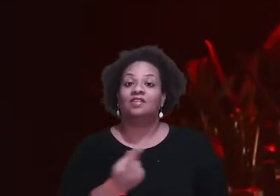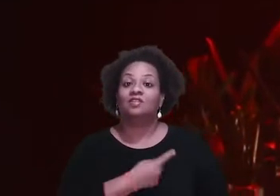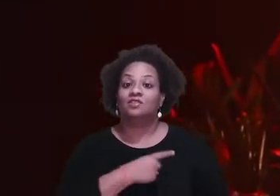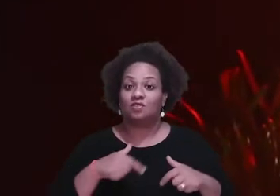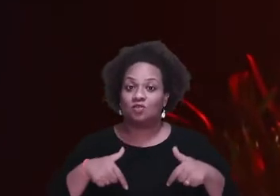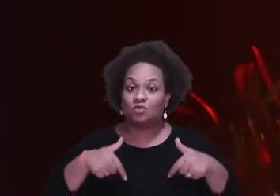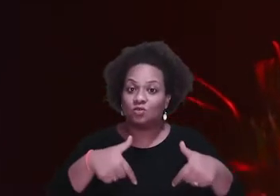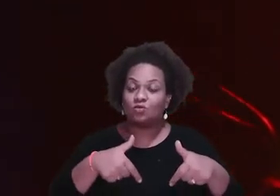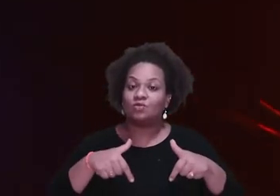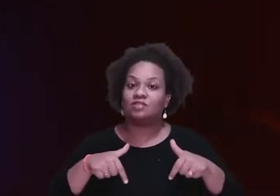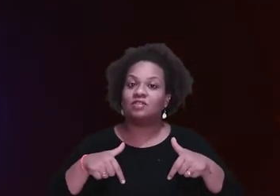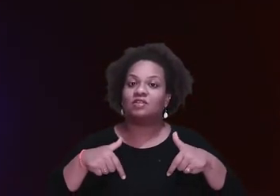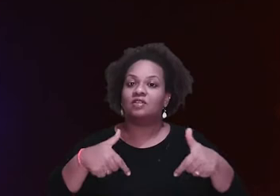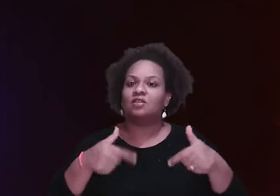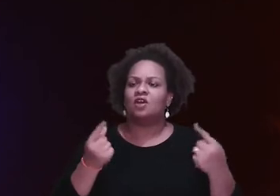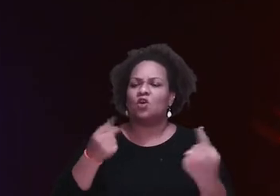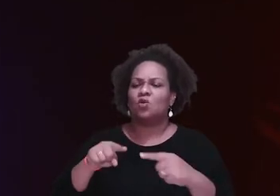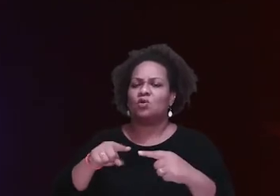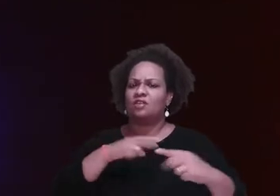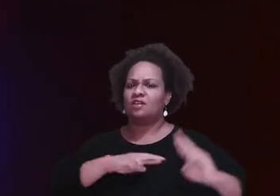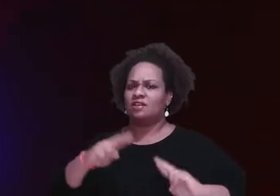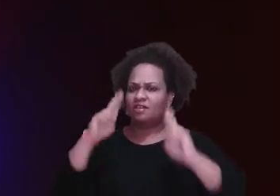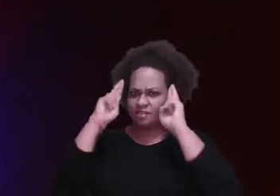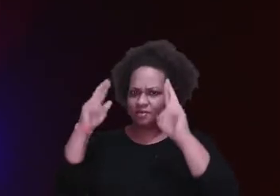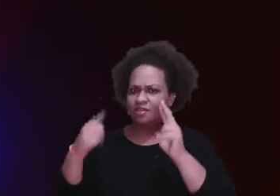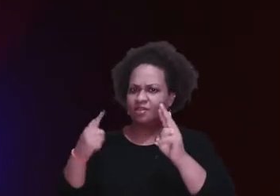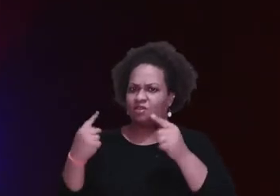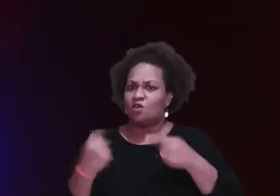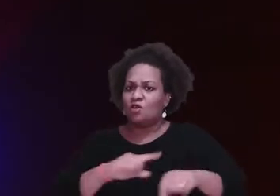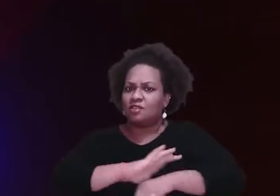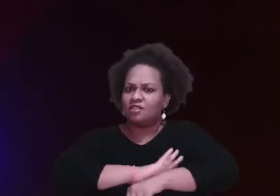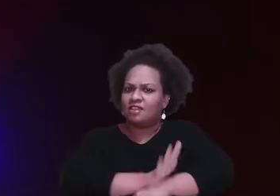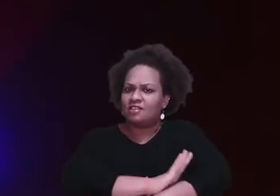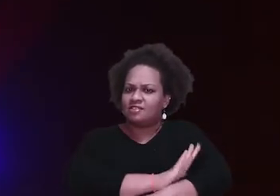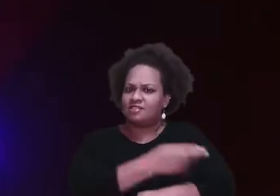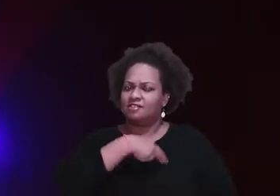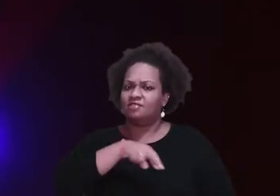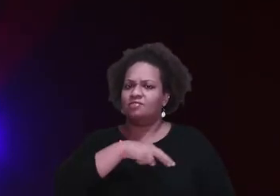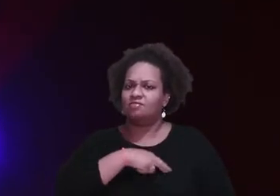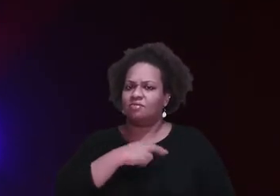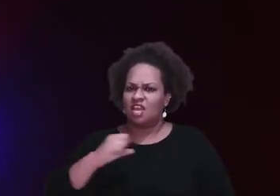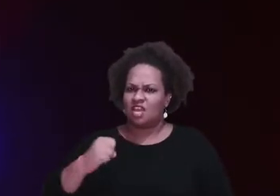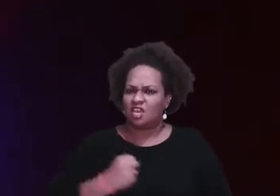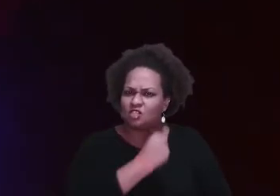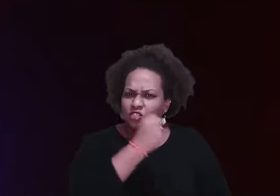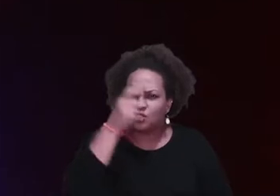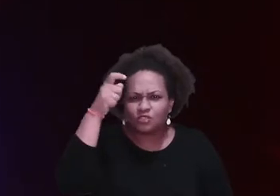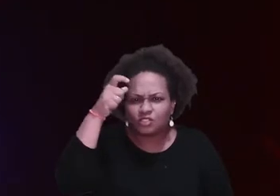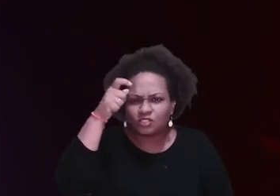e a gente luta contra a intolerância religiosa é contra o racismo religioso